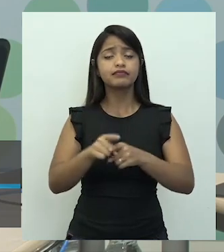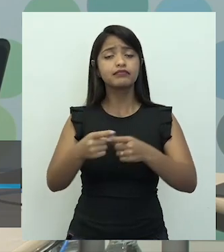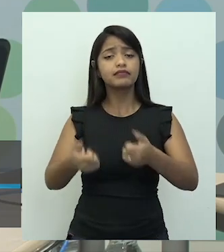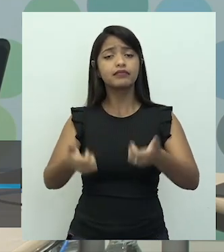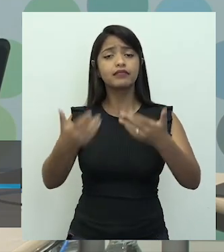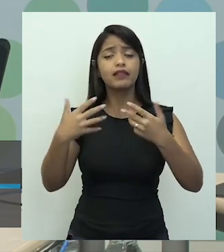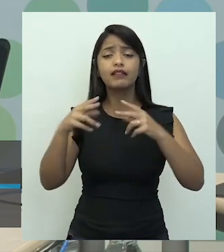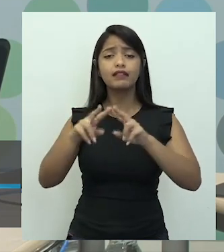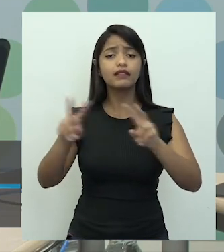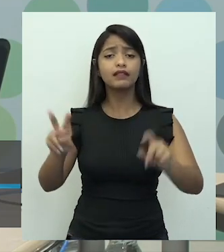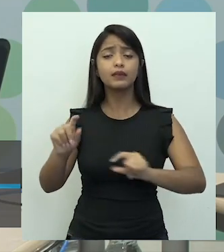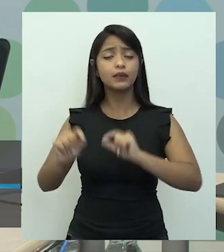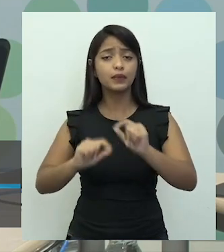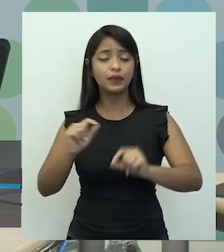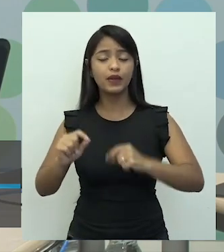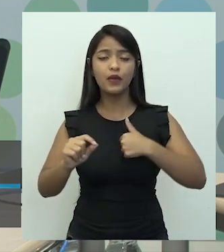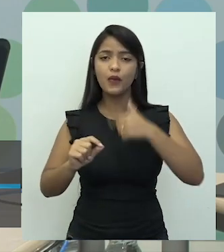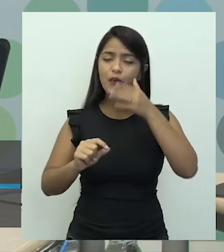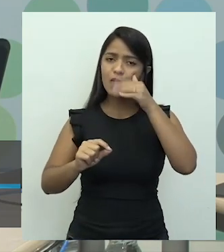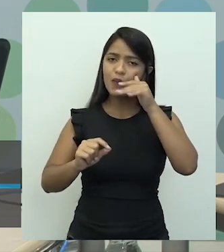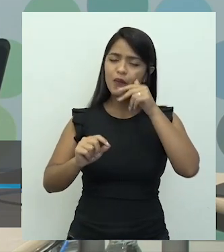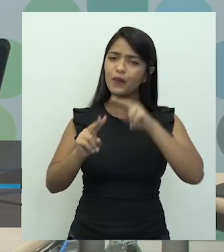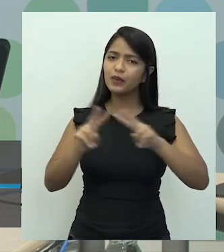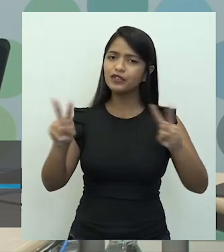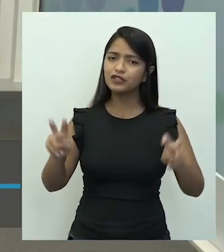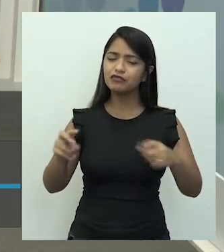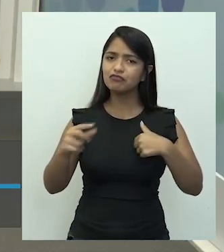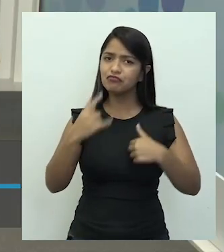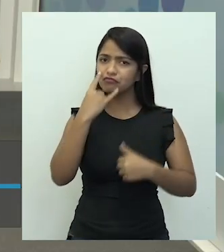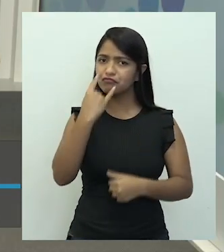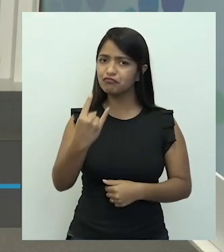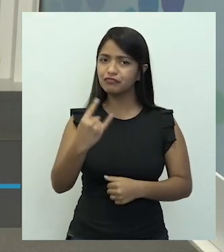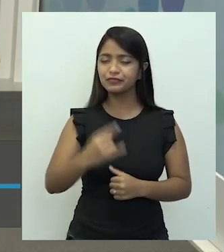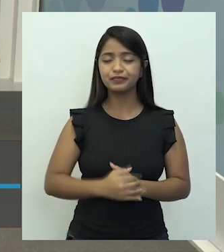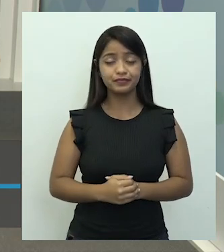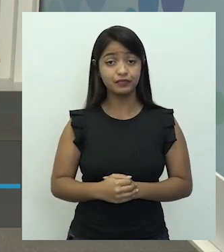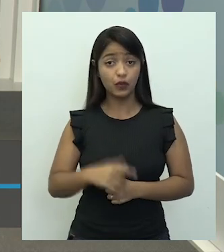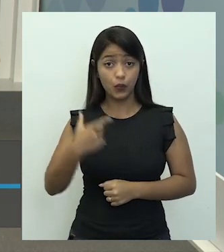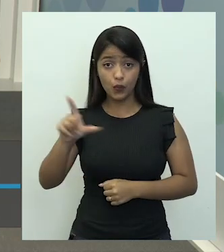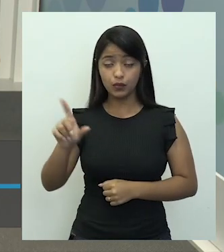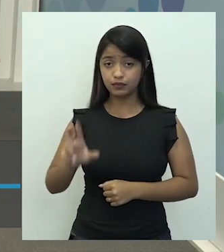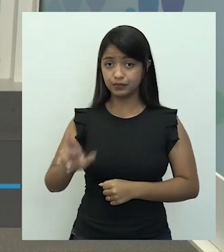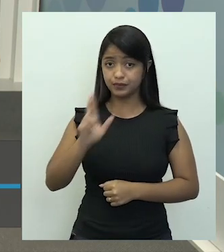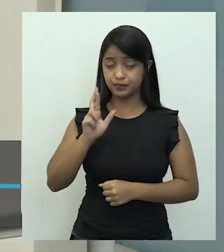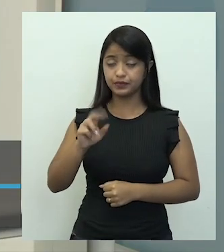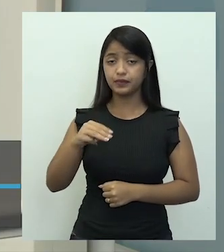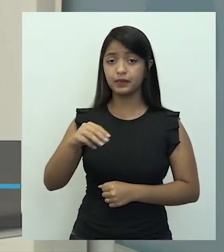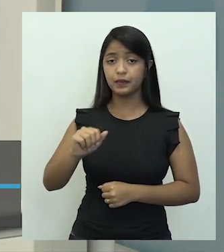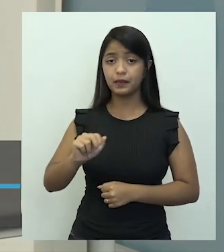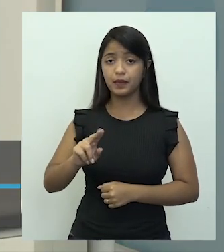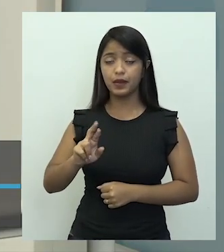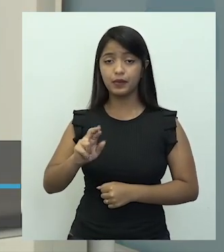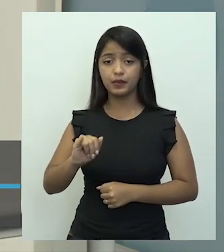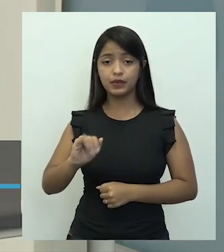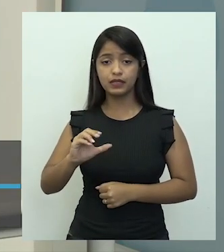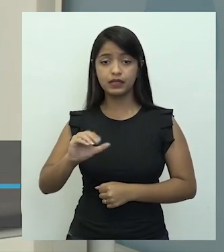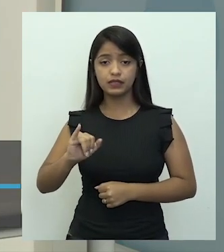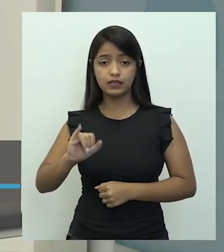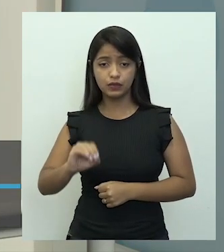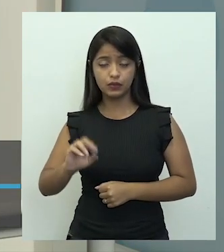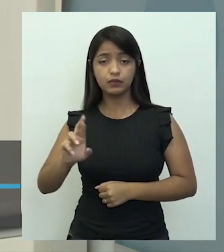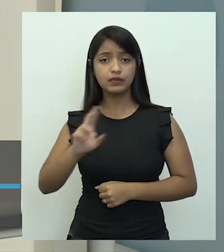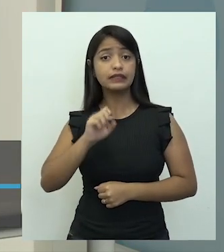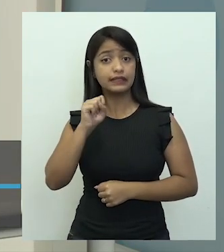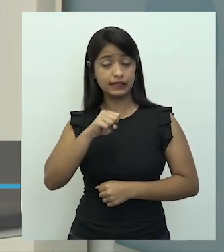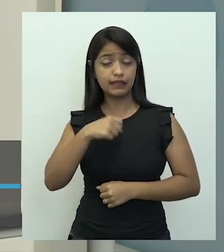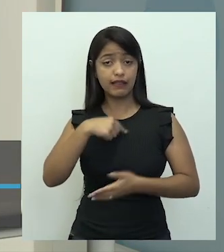porque eu fiquei curiosa, eu não sei, o título me chamou a atenção. Ó, tem mais um aqui, o Maurício colocou que sim, que ele já leu, ele dá exemplo a Raposa e